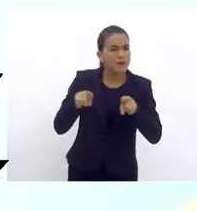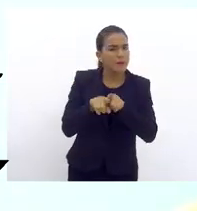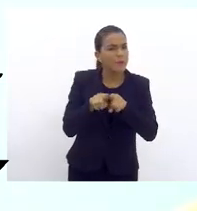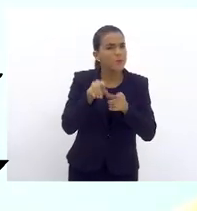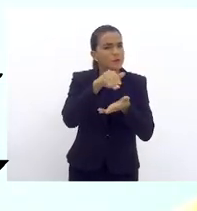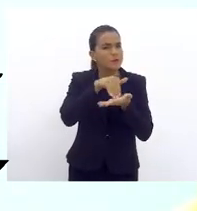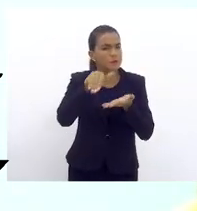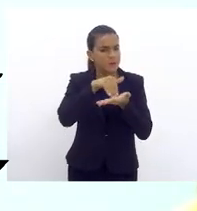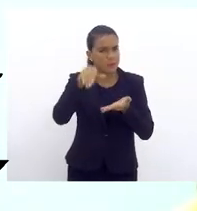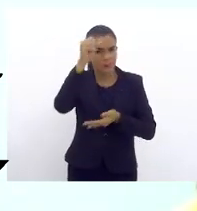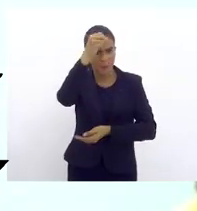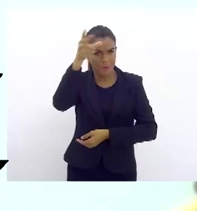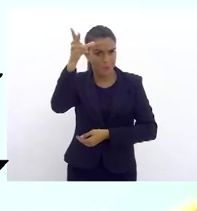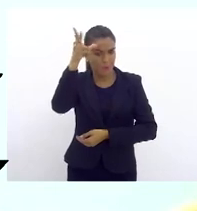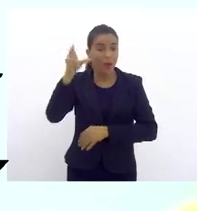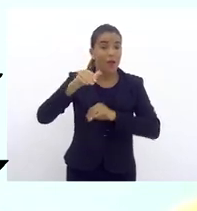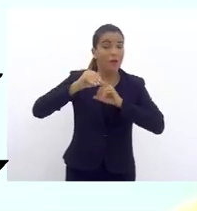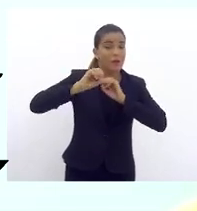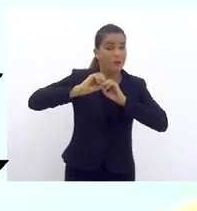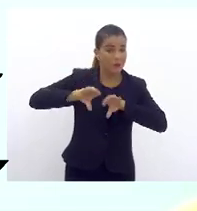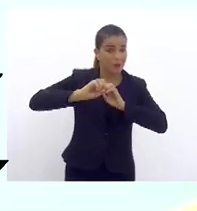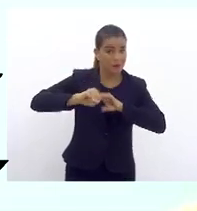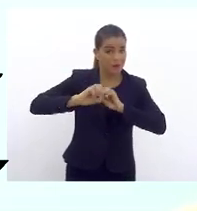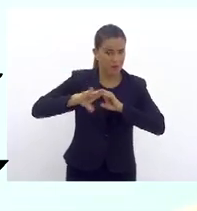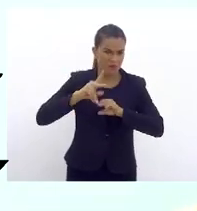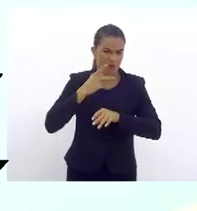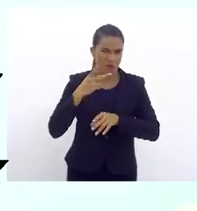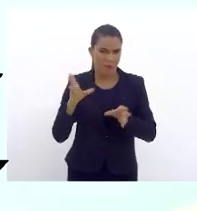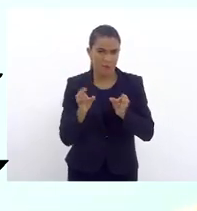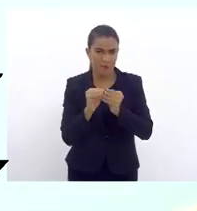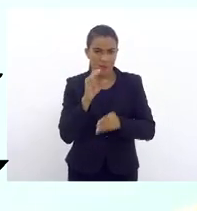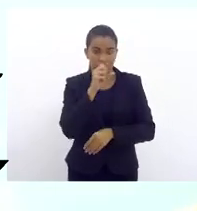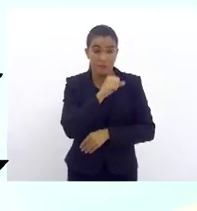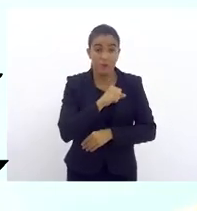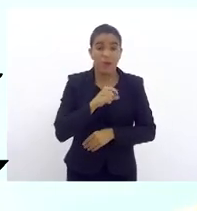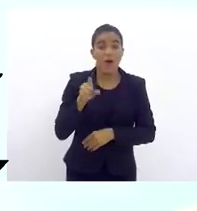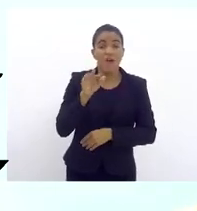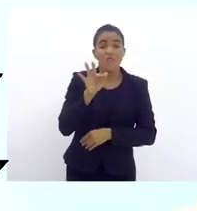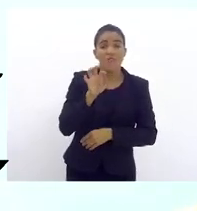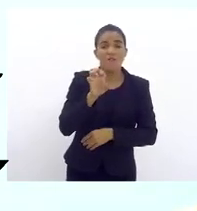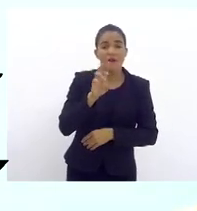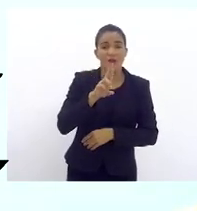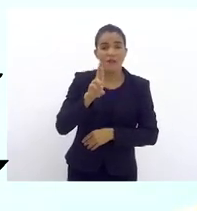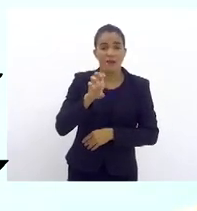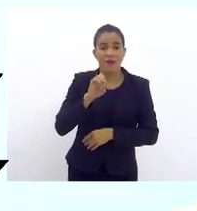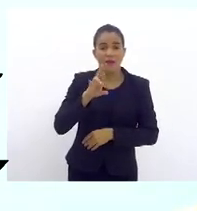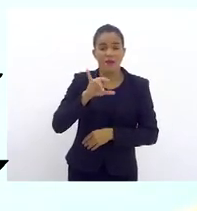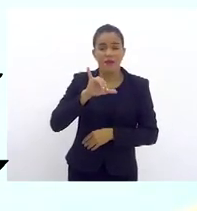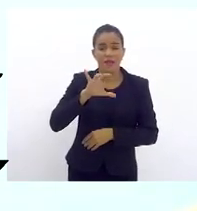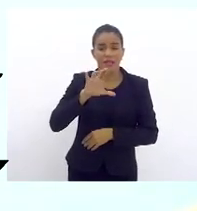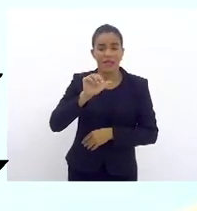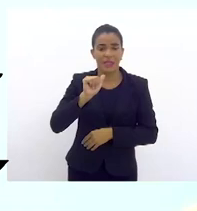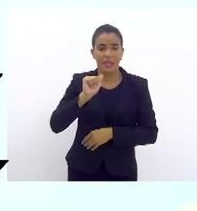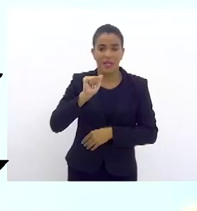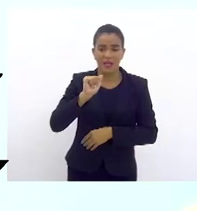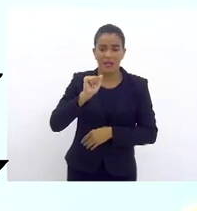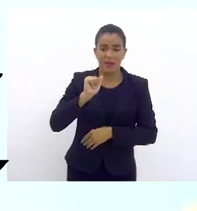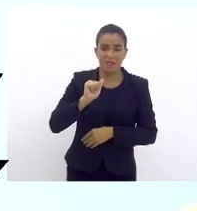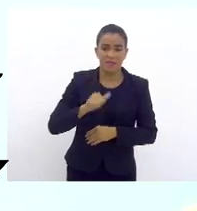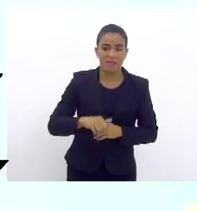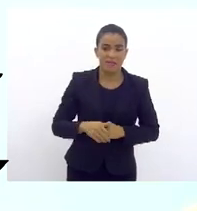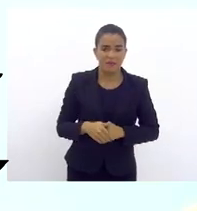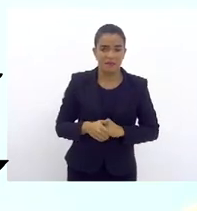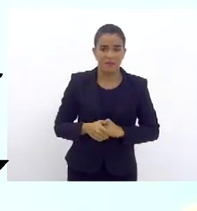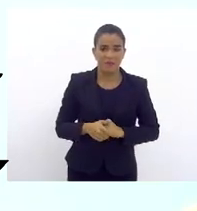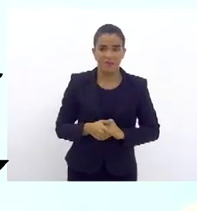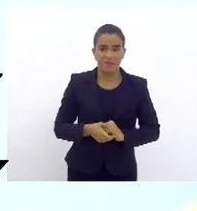municipal de educação vou concluir é o Ferreirinha que foi até pouco tempo Deputado conosco aqui na casa